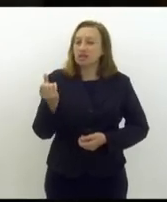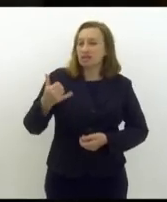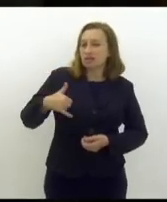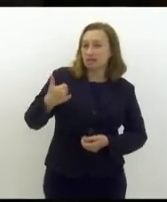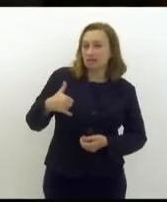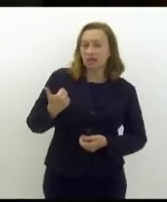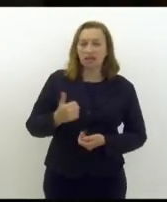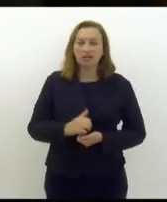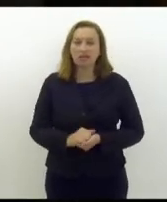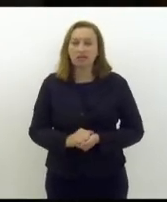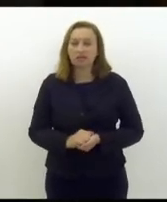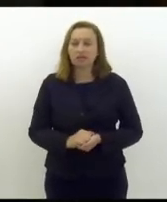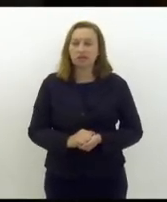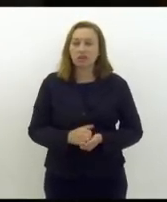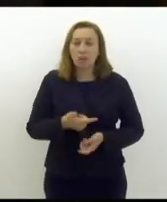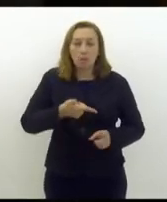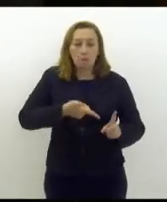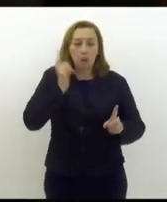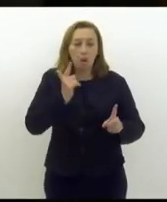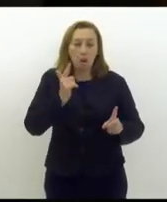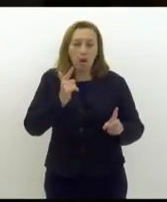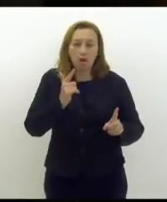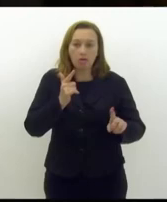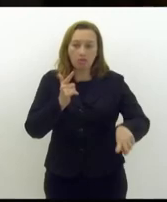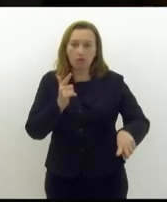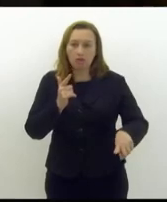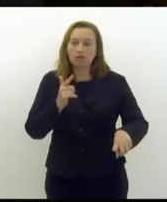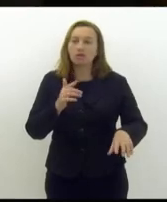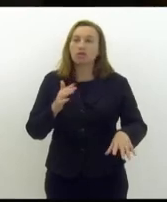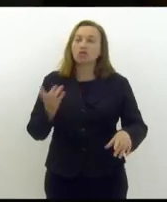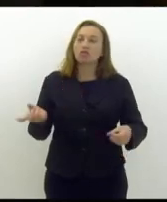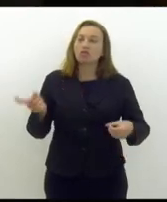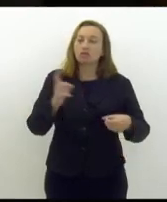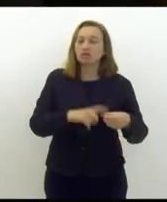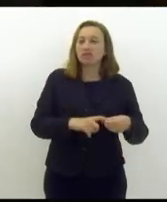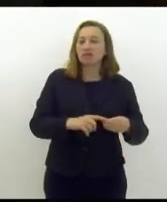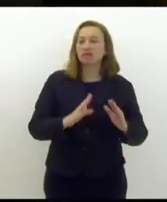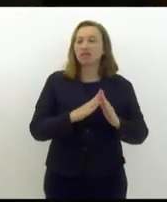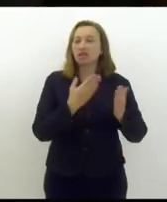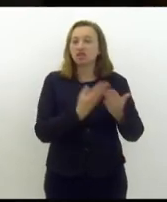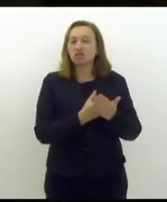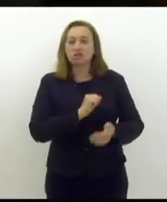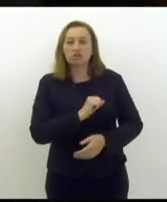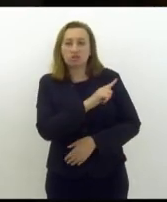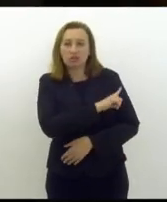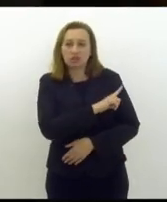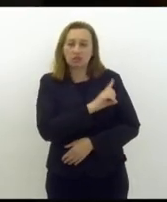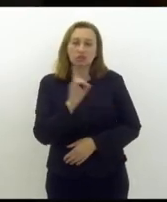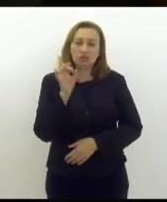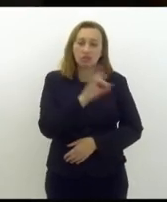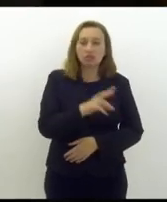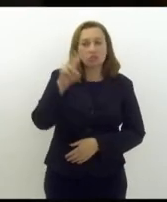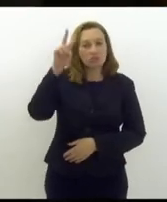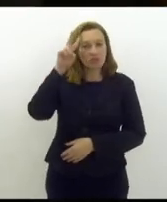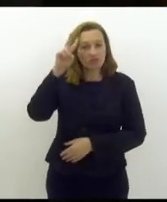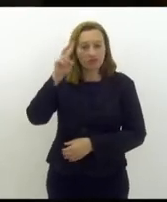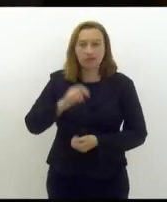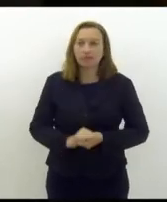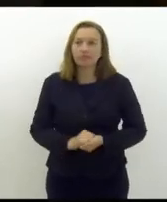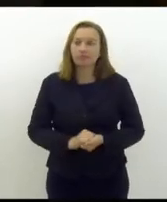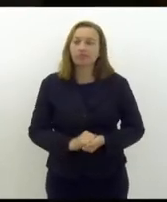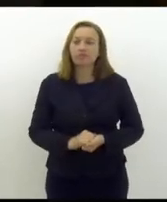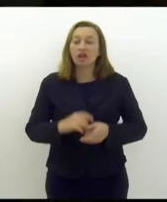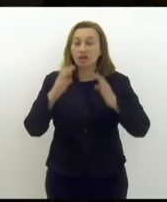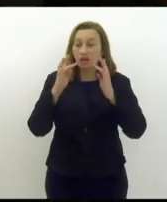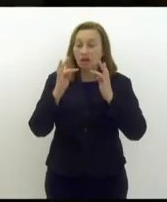que foi baleado e morto enquanto voltava da escola em São Gonçalo agora na última segunda-feira as